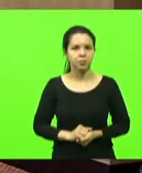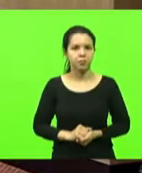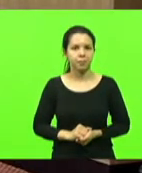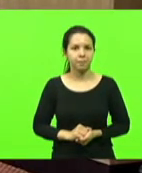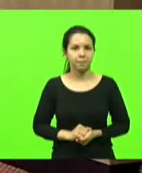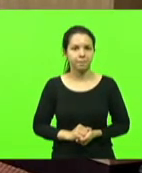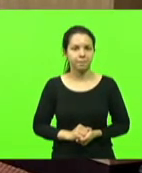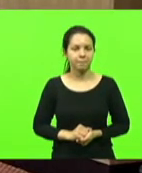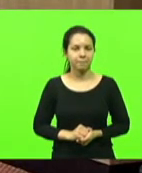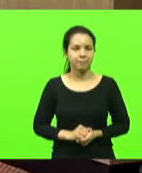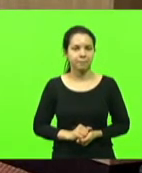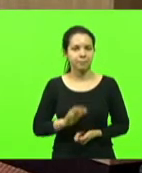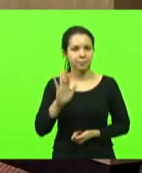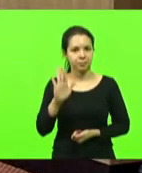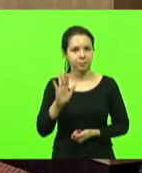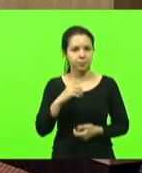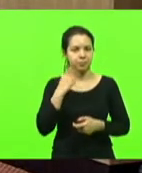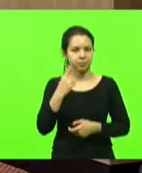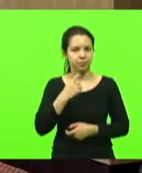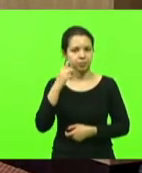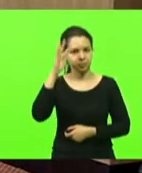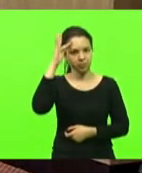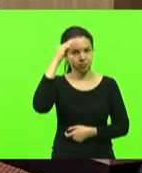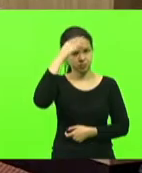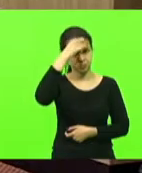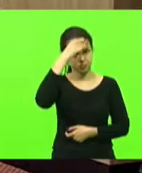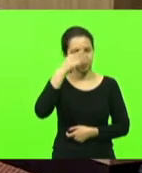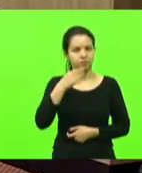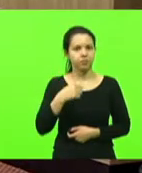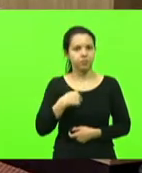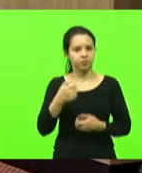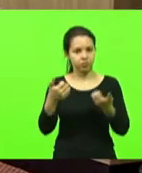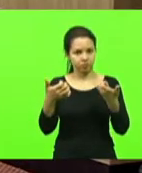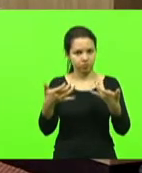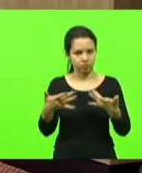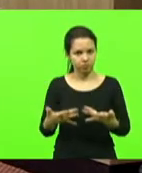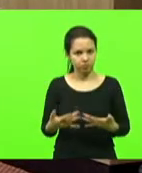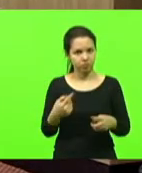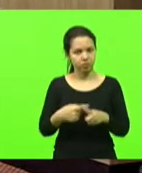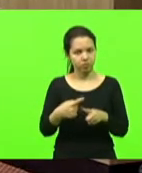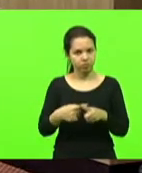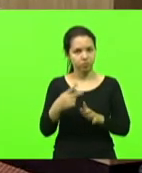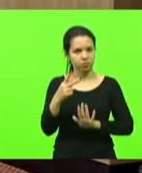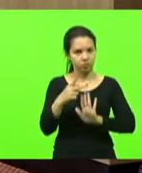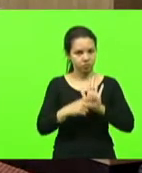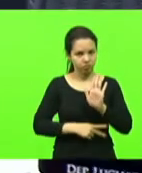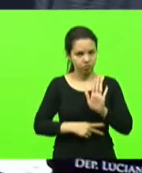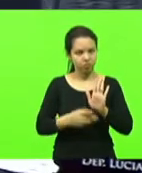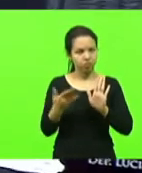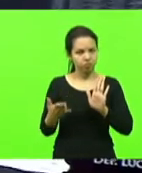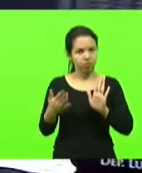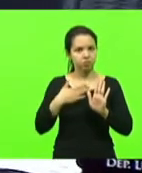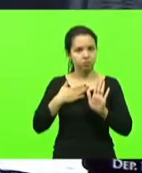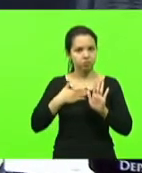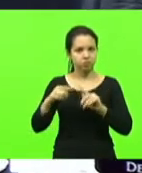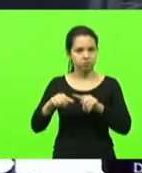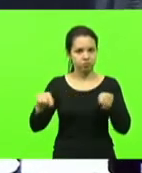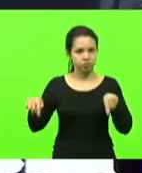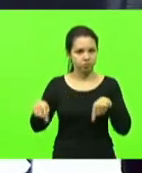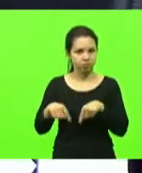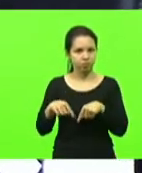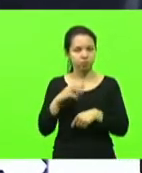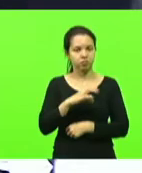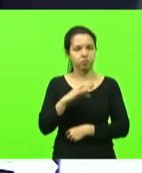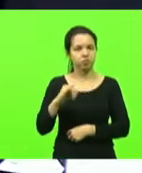Questão de ordem, presidente. Questão de ordem, deputado Fabiano da Luz. Apenas como explicação, porque esse projeto está no meu gabinete, na Comissão de Constituição e Justiça.